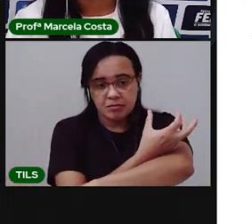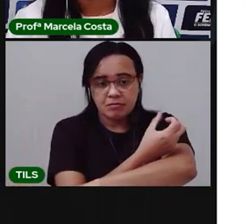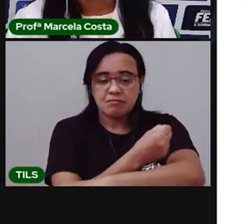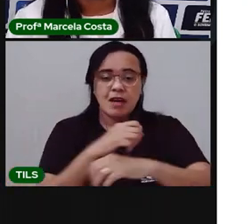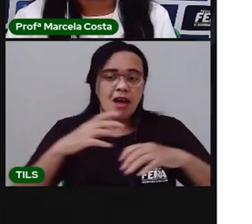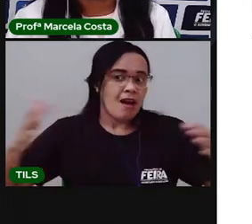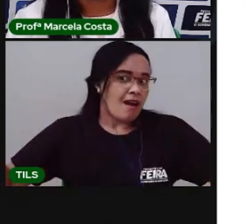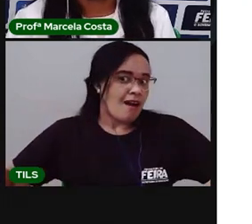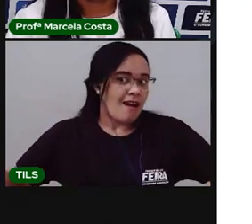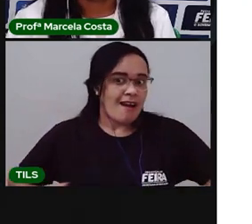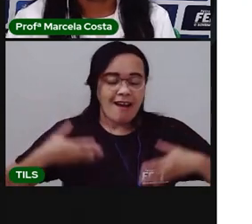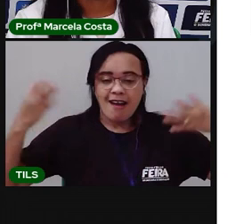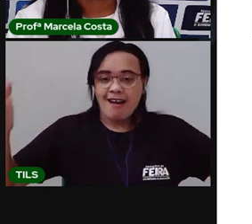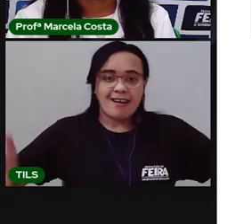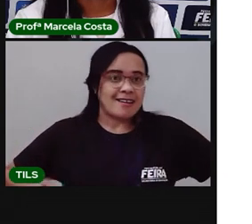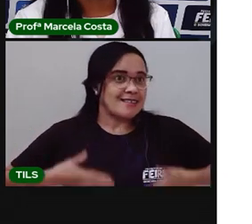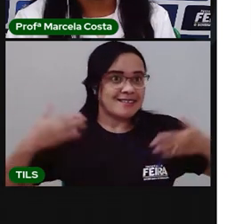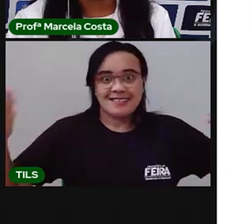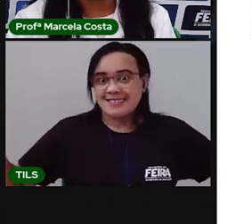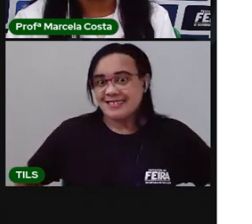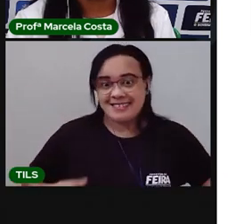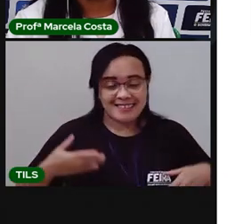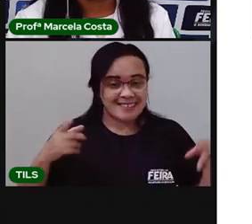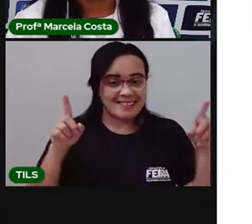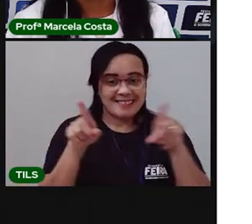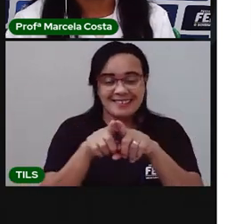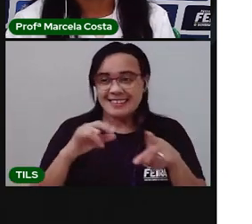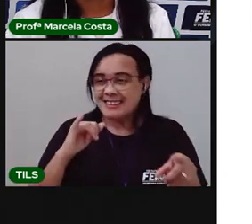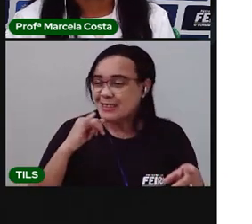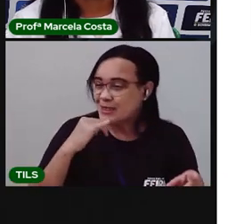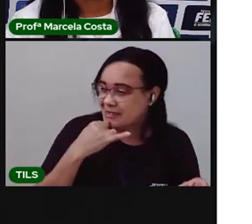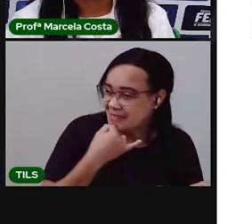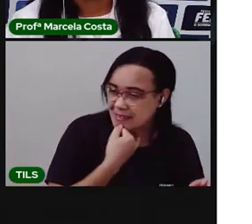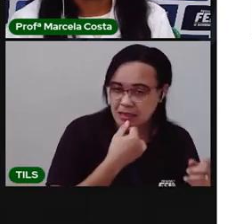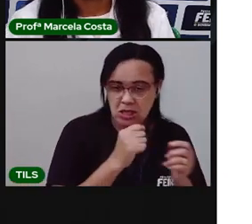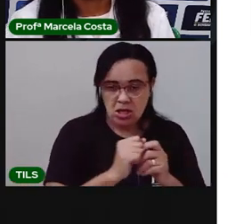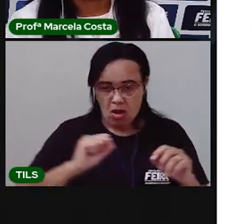alegria, tristeza, raiva,